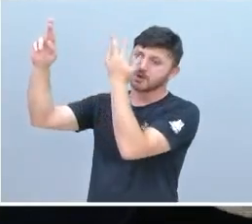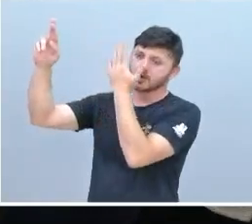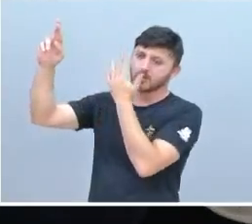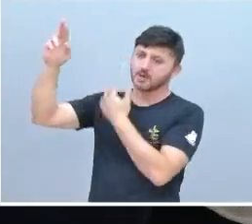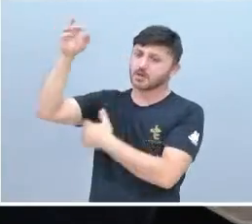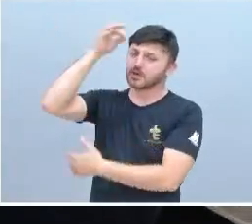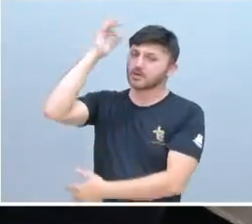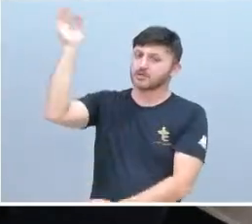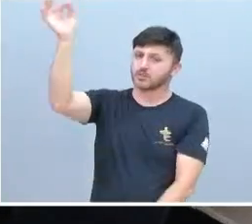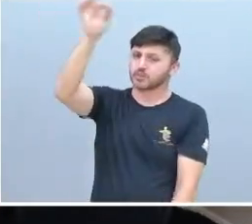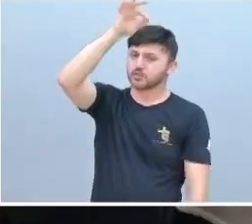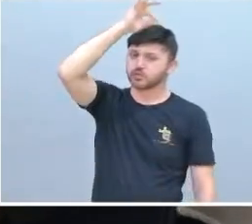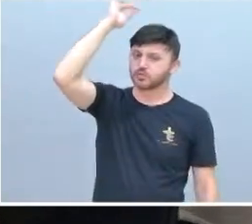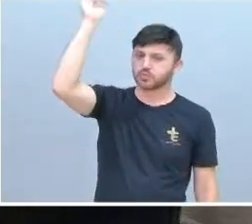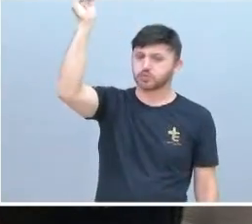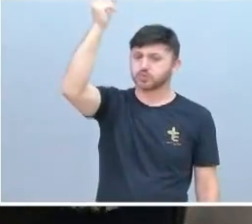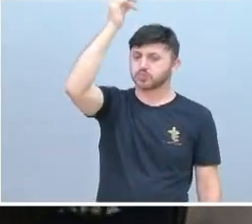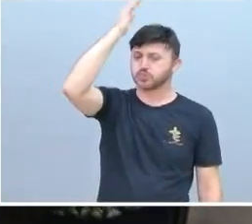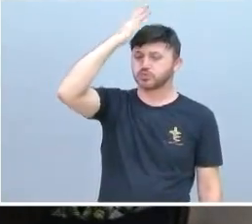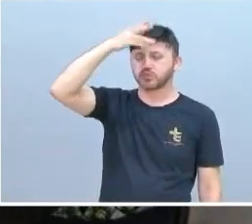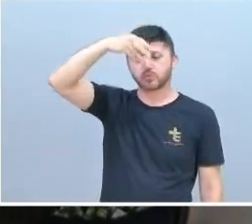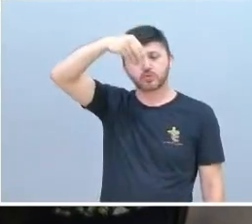Senhor, no teu Espírito,